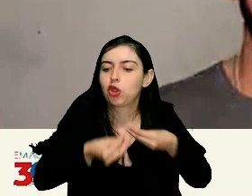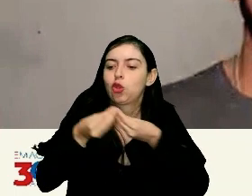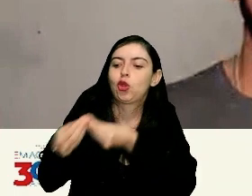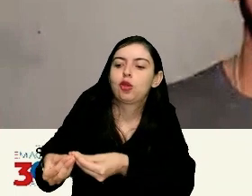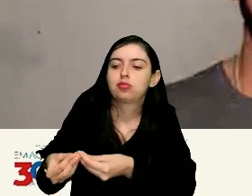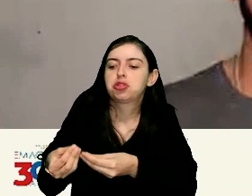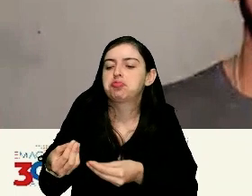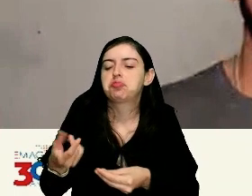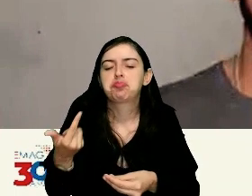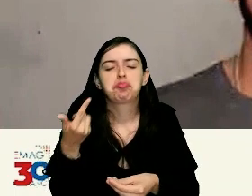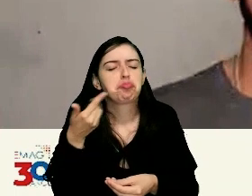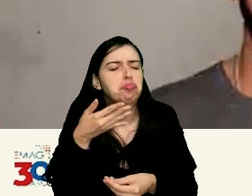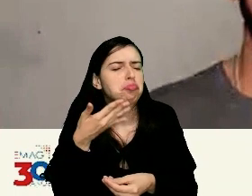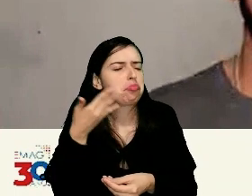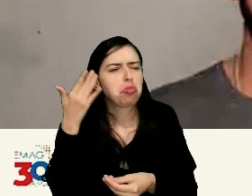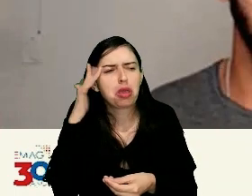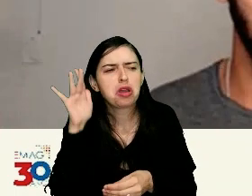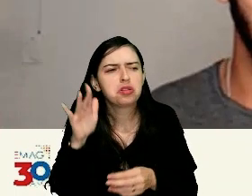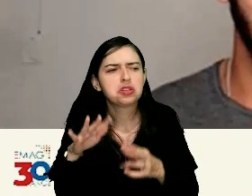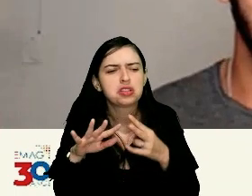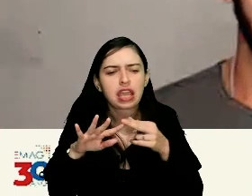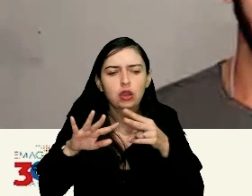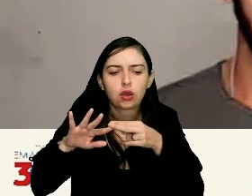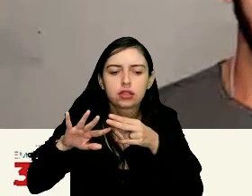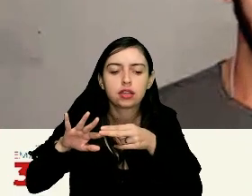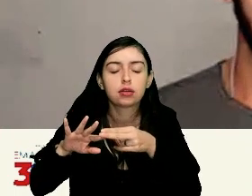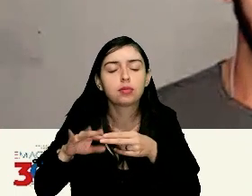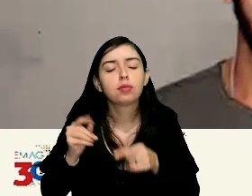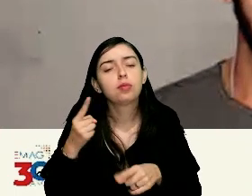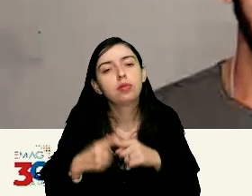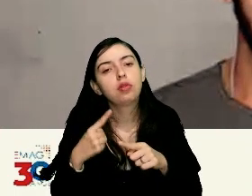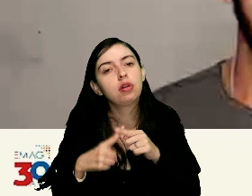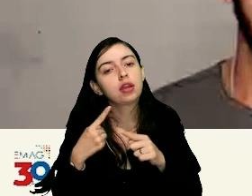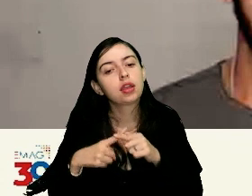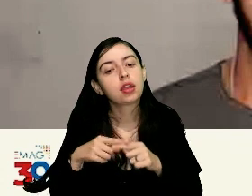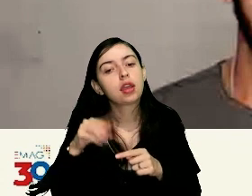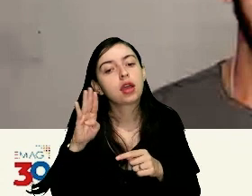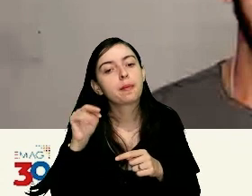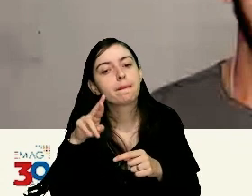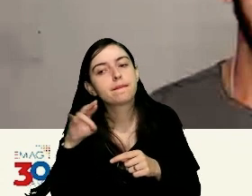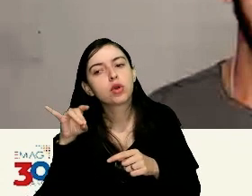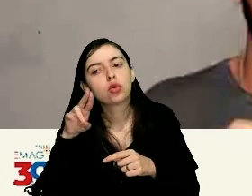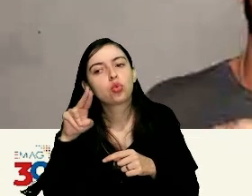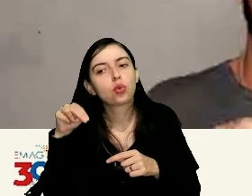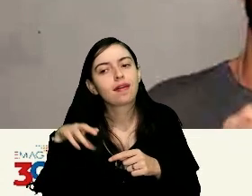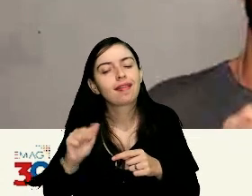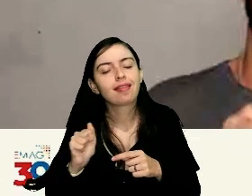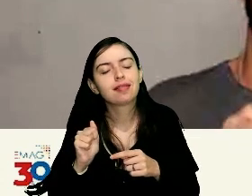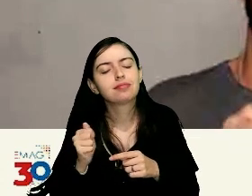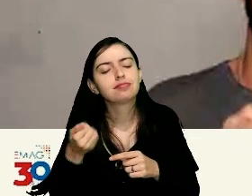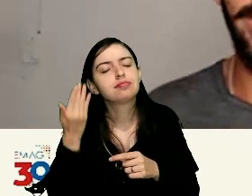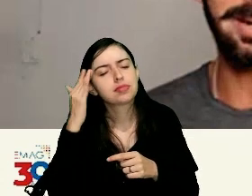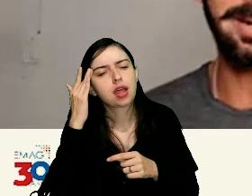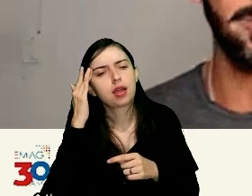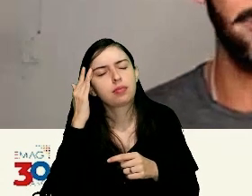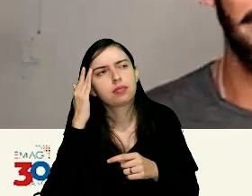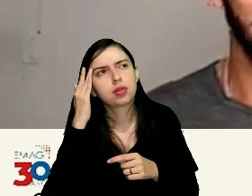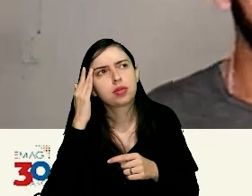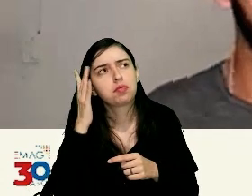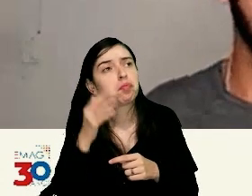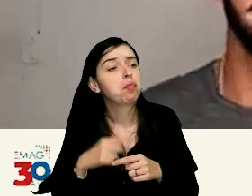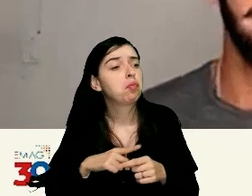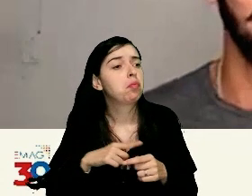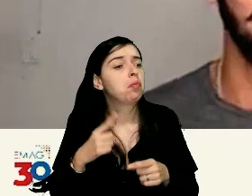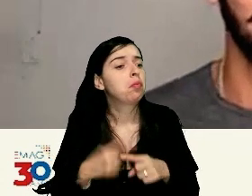Mas por que a Bruna sabe cortar unha de criança? Por que eu acho que eu vou quebrar o dedinho da minha filha quando... E a Bruna não? Ela